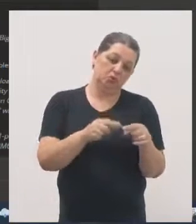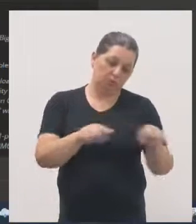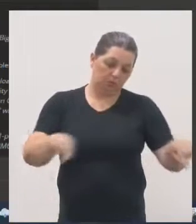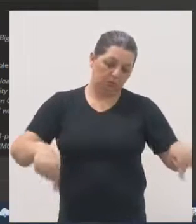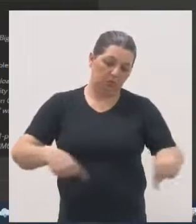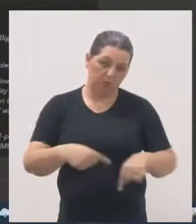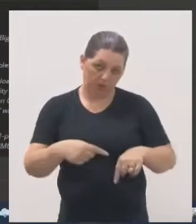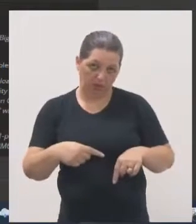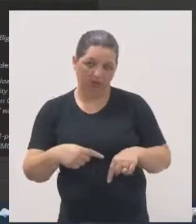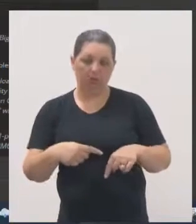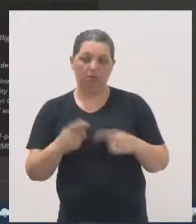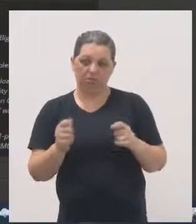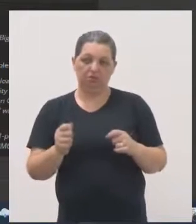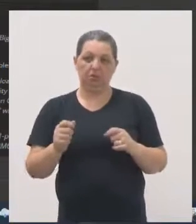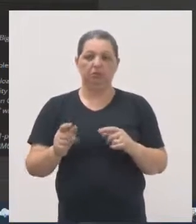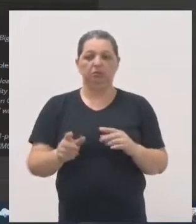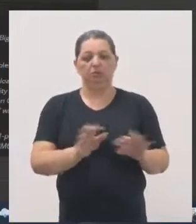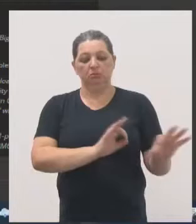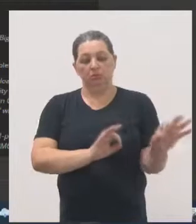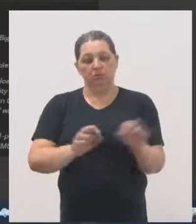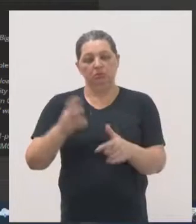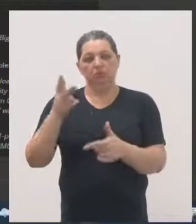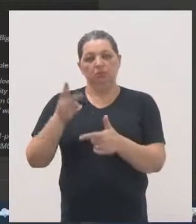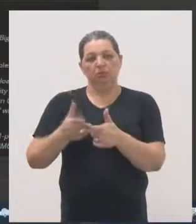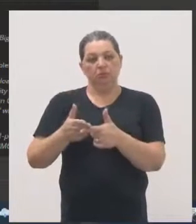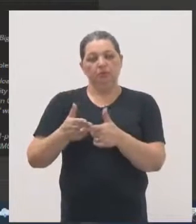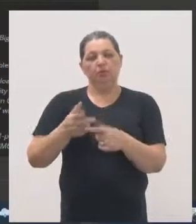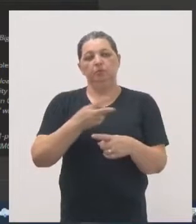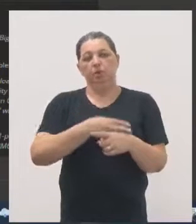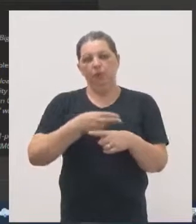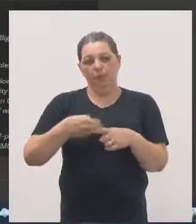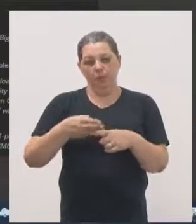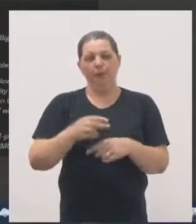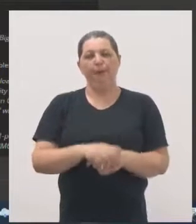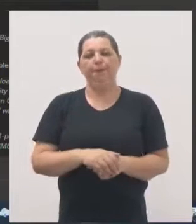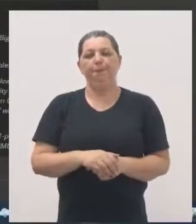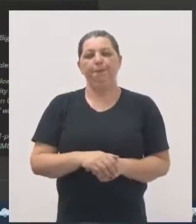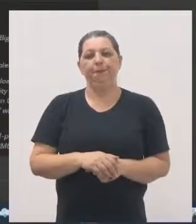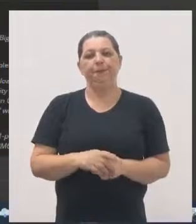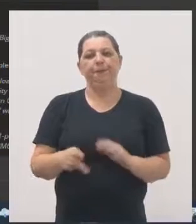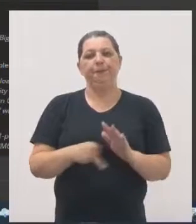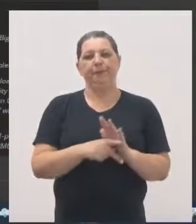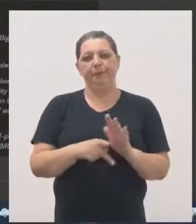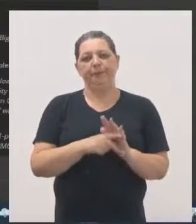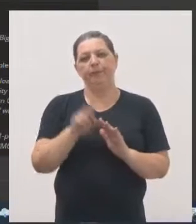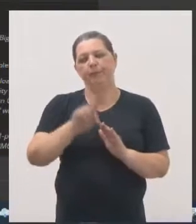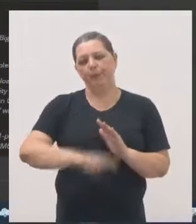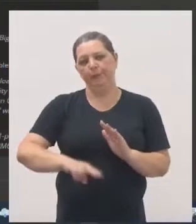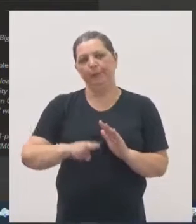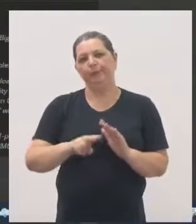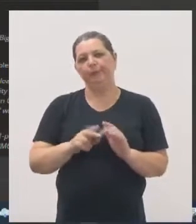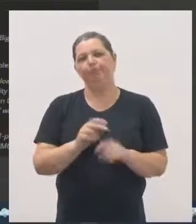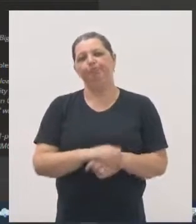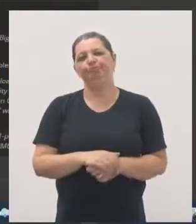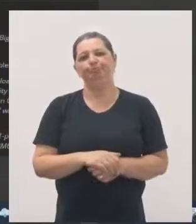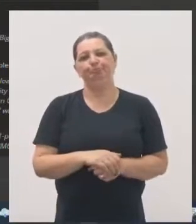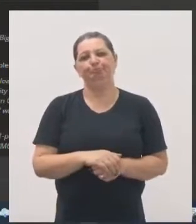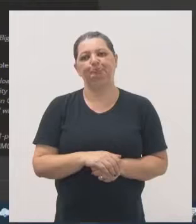para fazer as nossas pequenas gravações, mas ele também é usado, né, por grandes